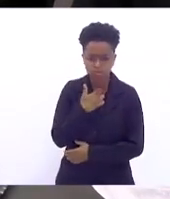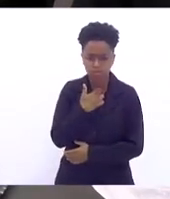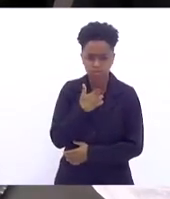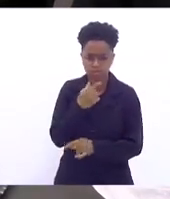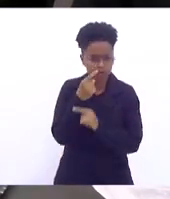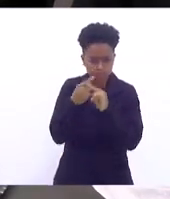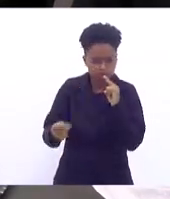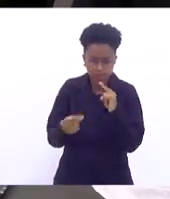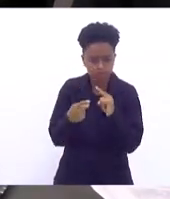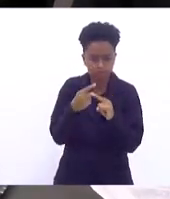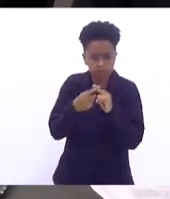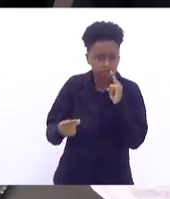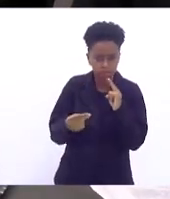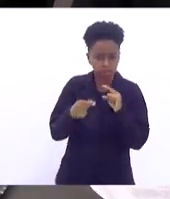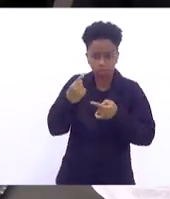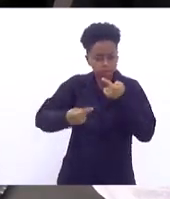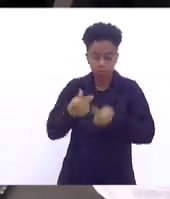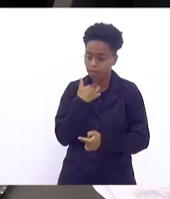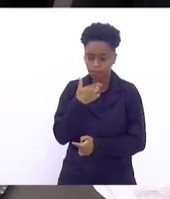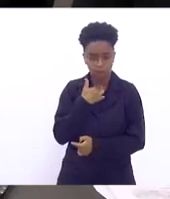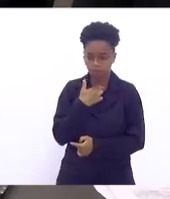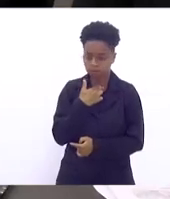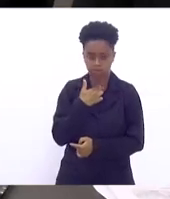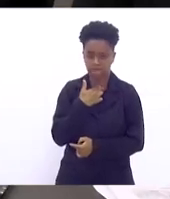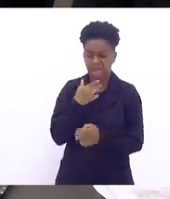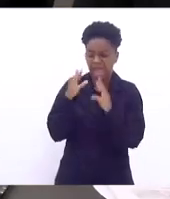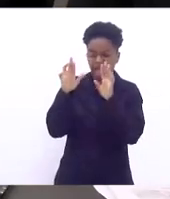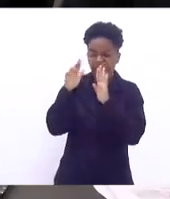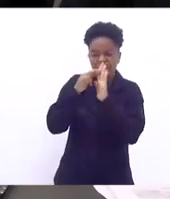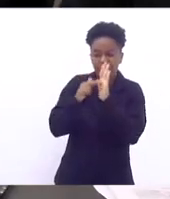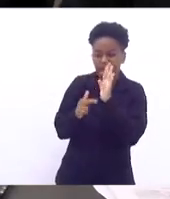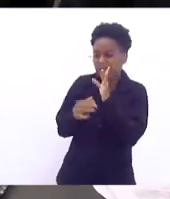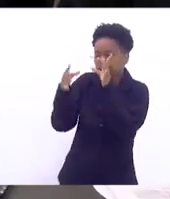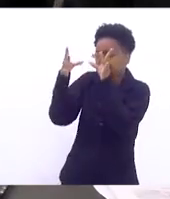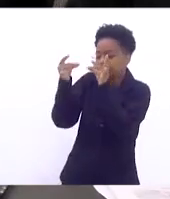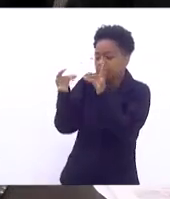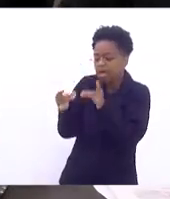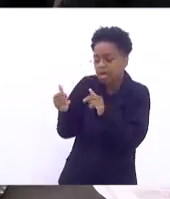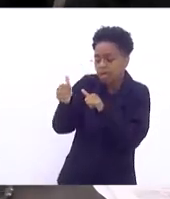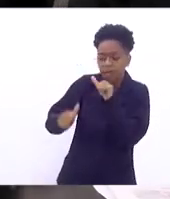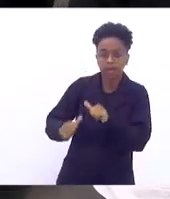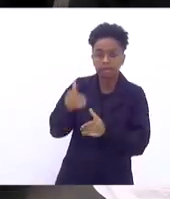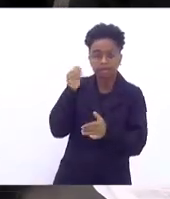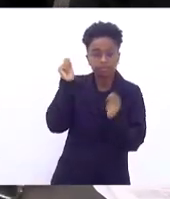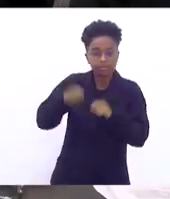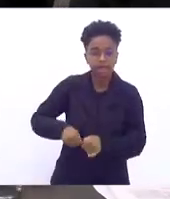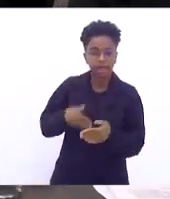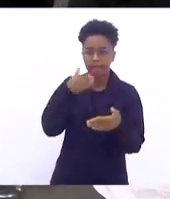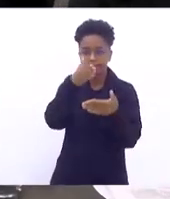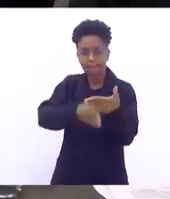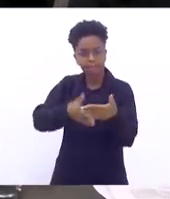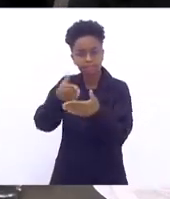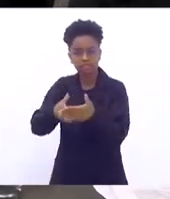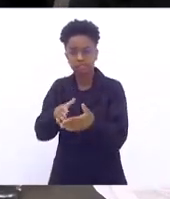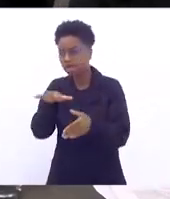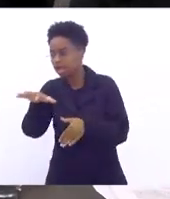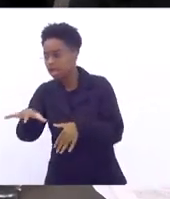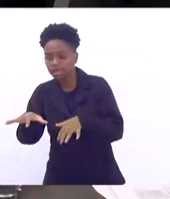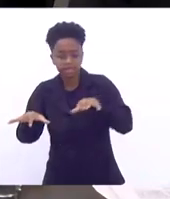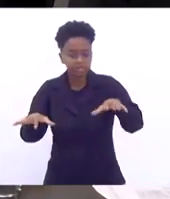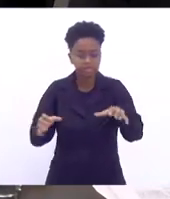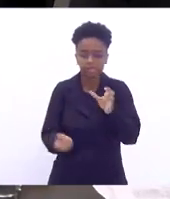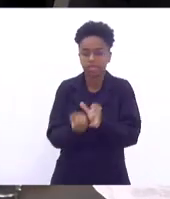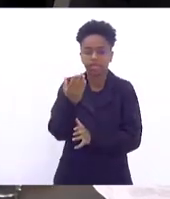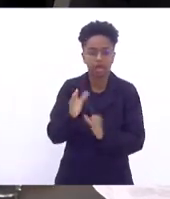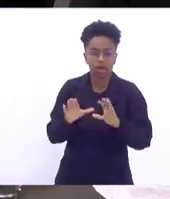político não veto político não pode ser critério para impedir esse ou Aquele colega de